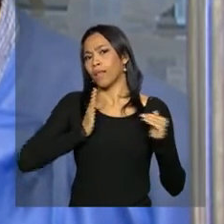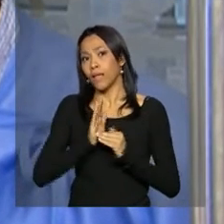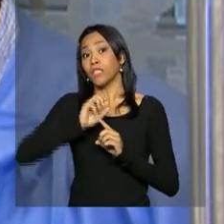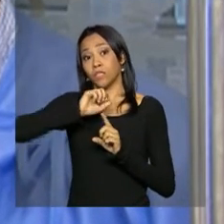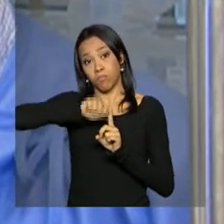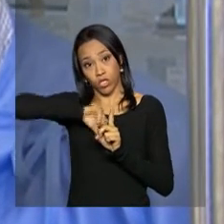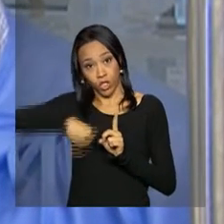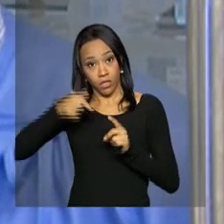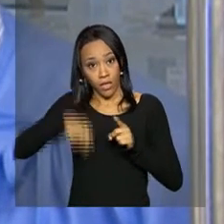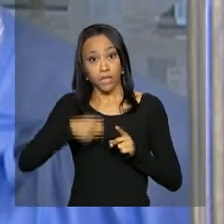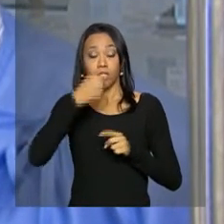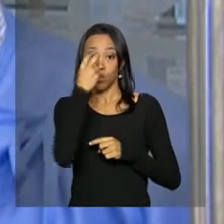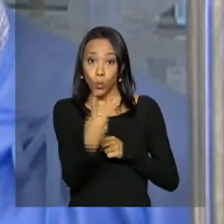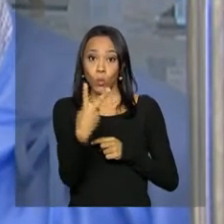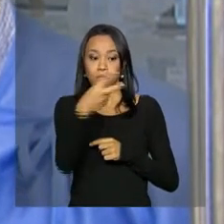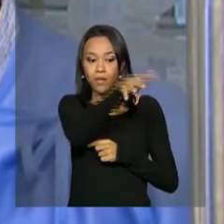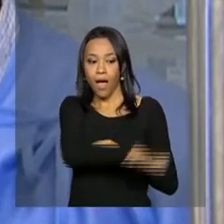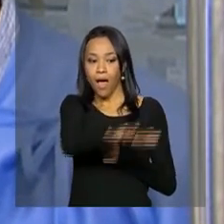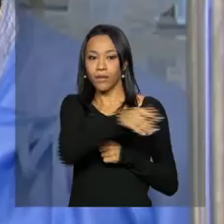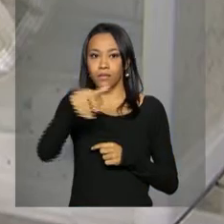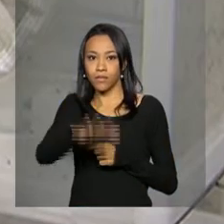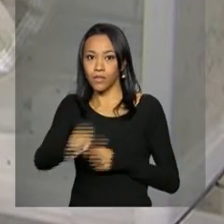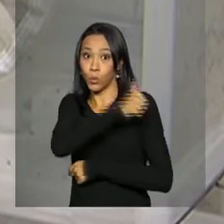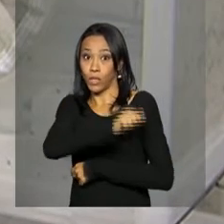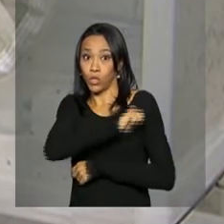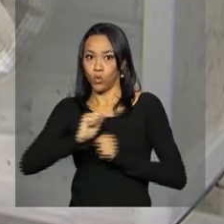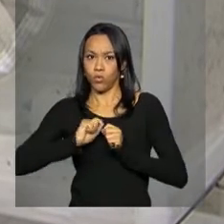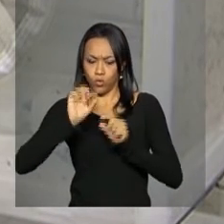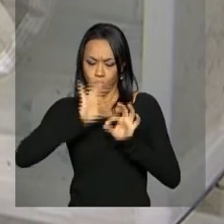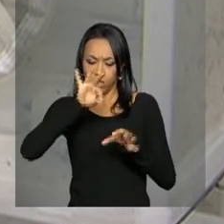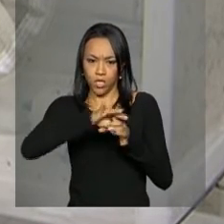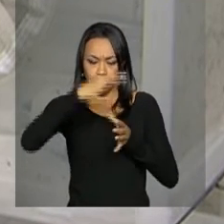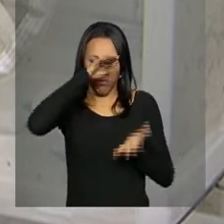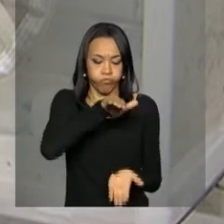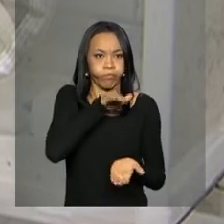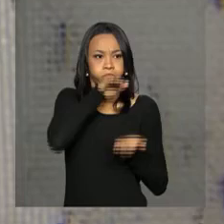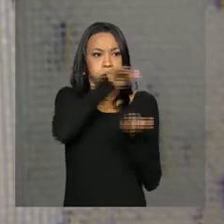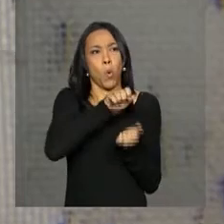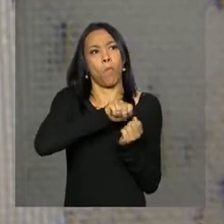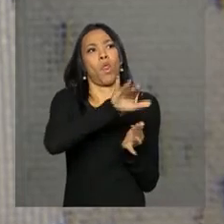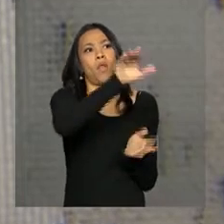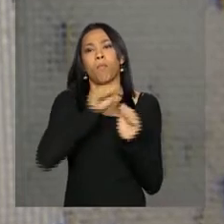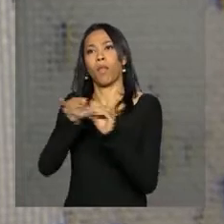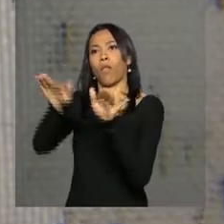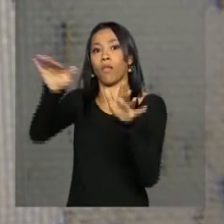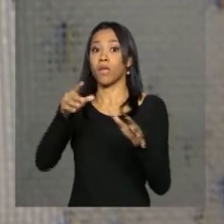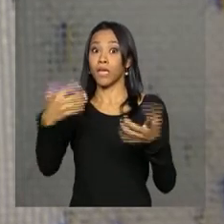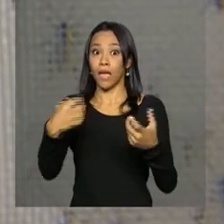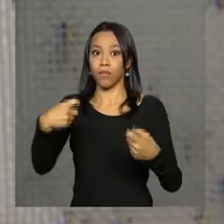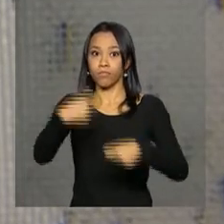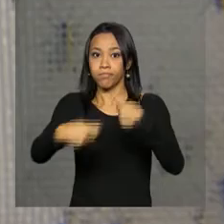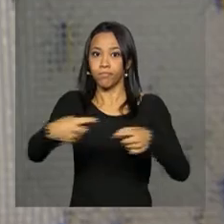fez liberações e duas áreas no rio de janeiro o objetivo é que os mosquitos com a bactéria cruzem com os mosquitos